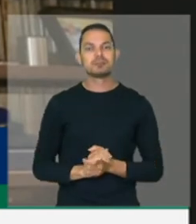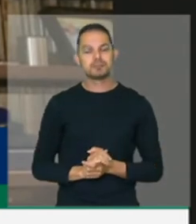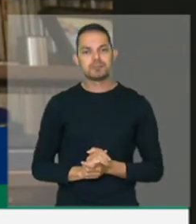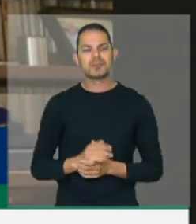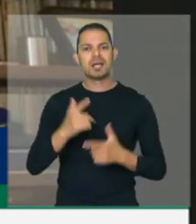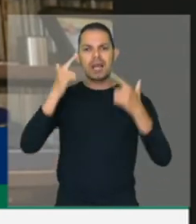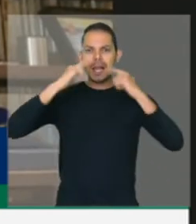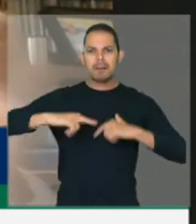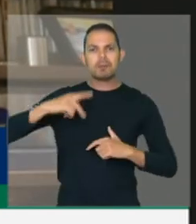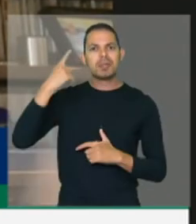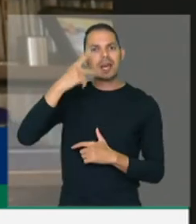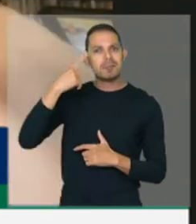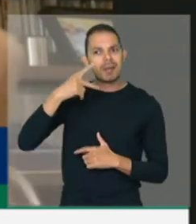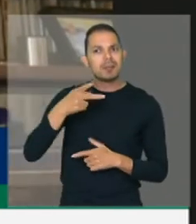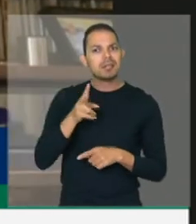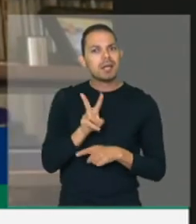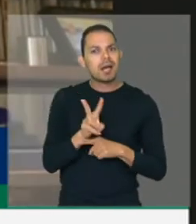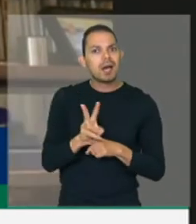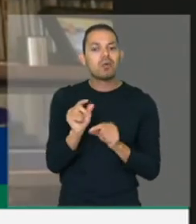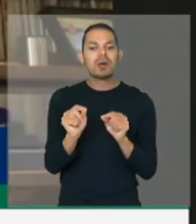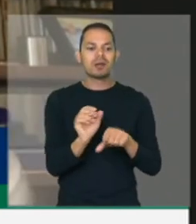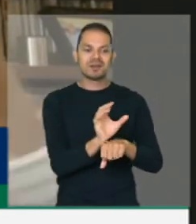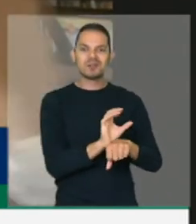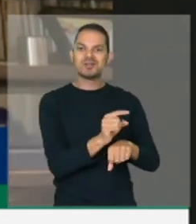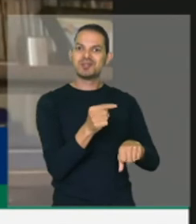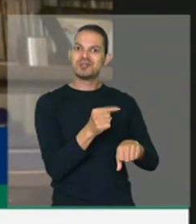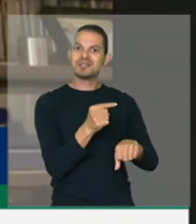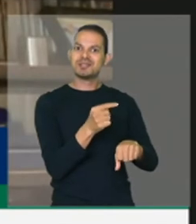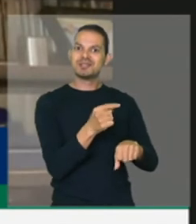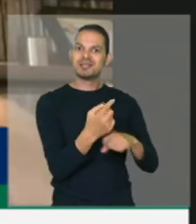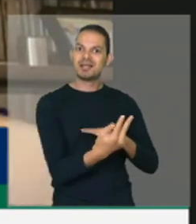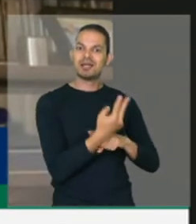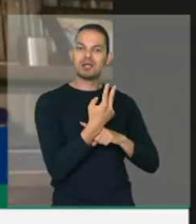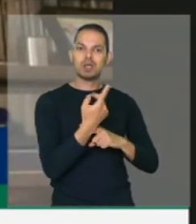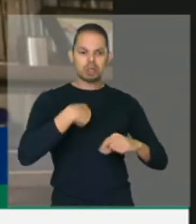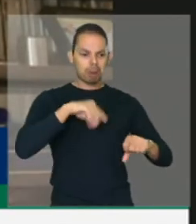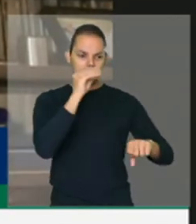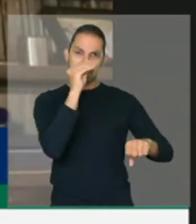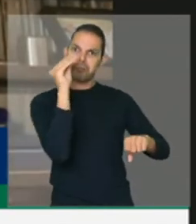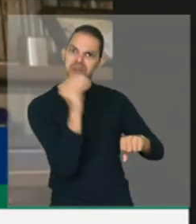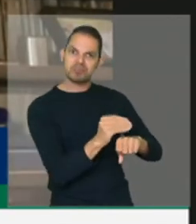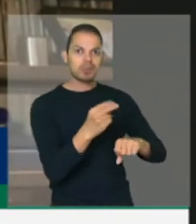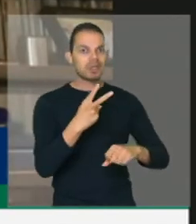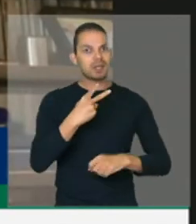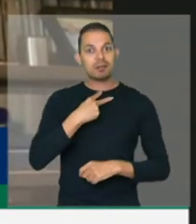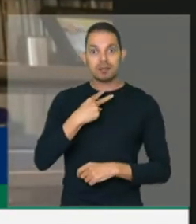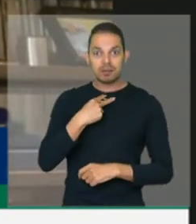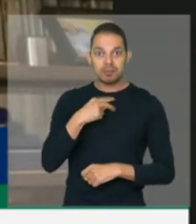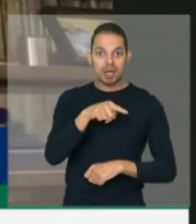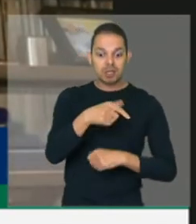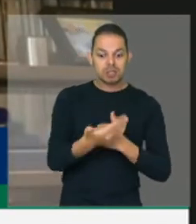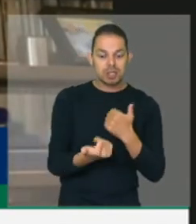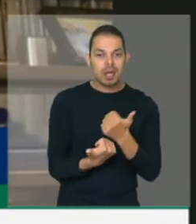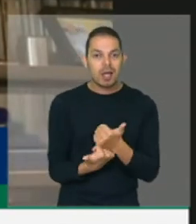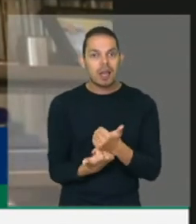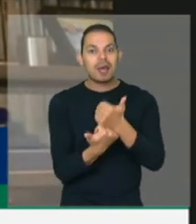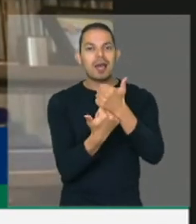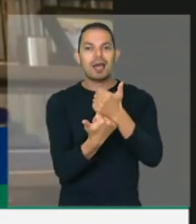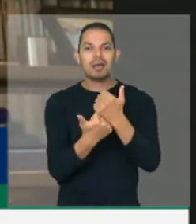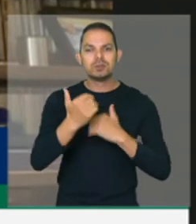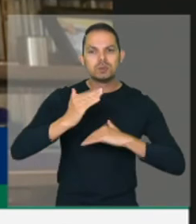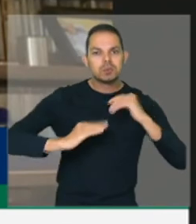imunidade parlamentar, ela é guardada pela Constituição, ninguém pode ferir isso que para nós funda a nossa